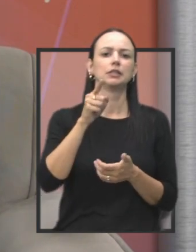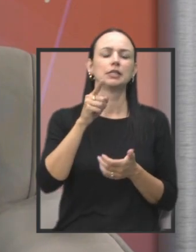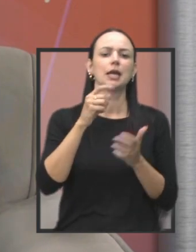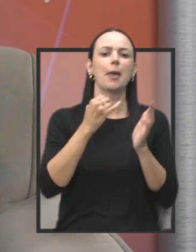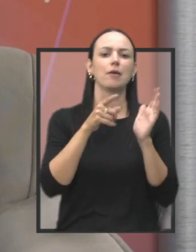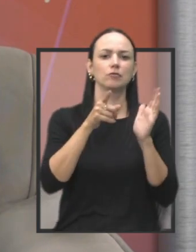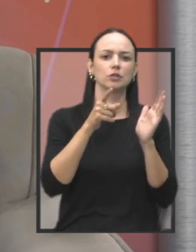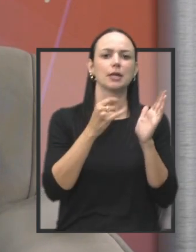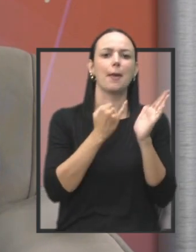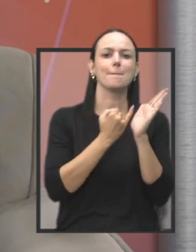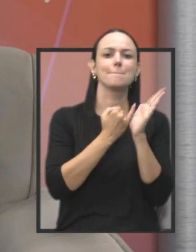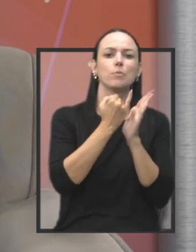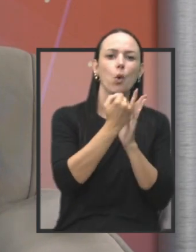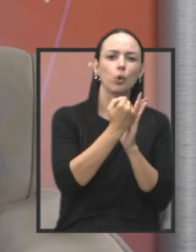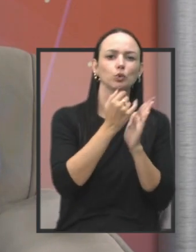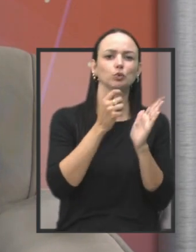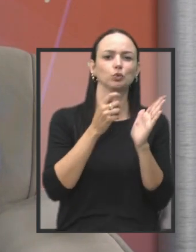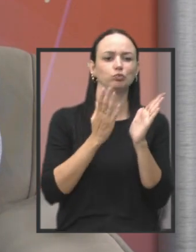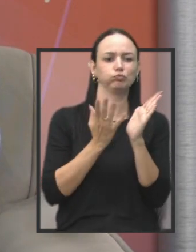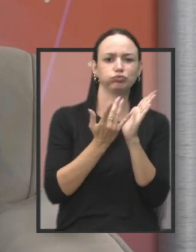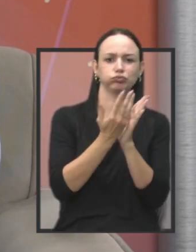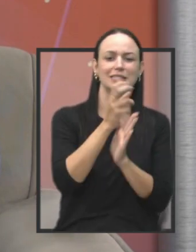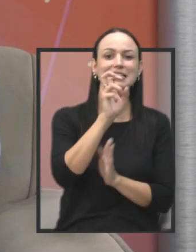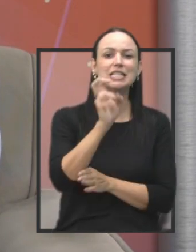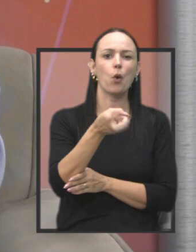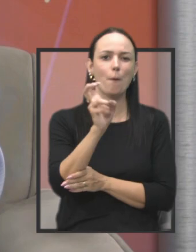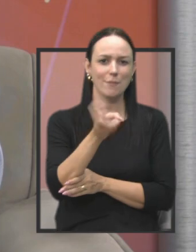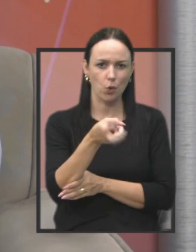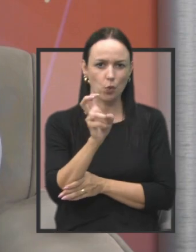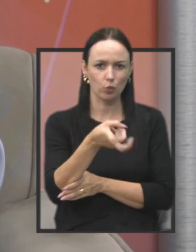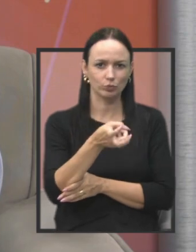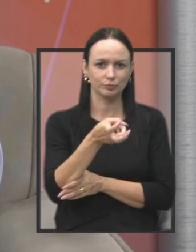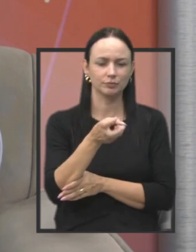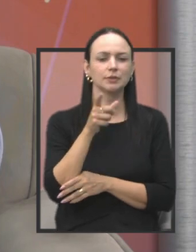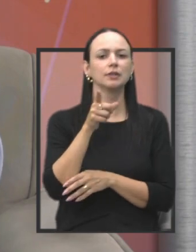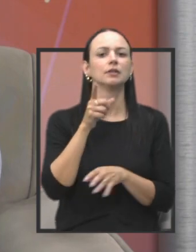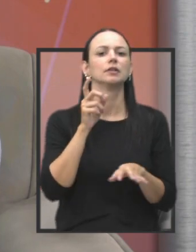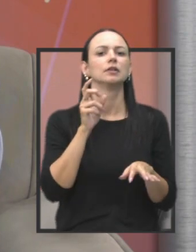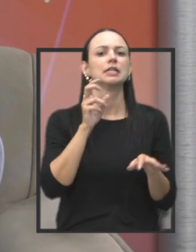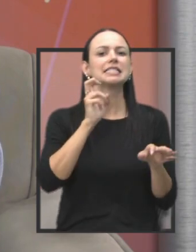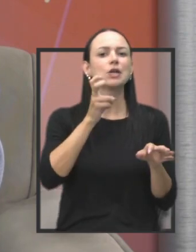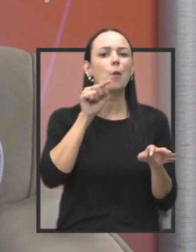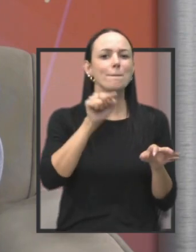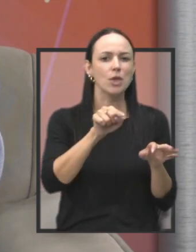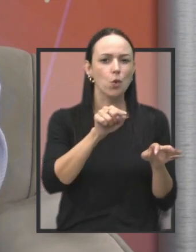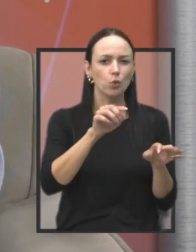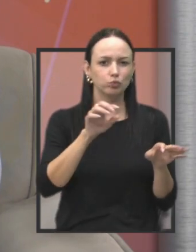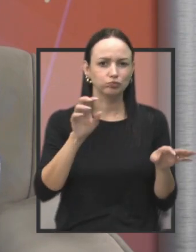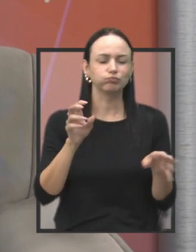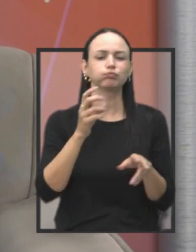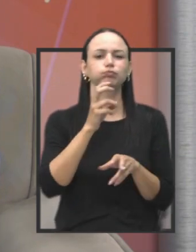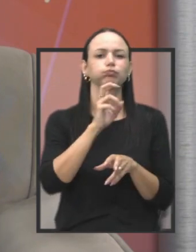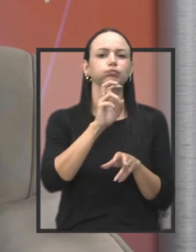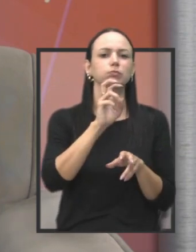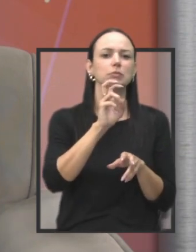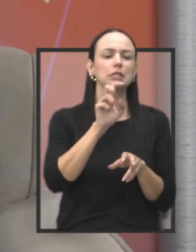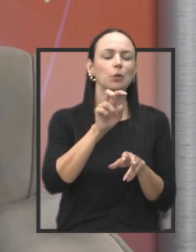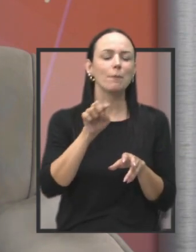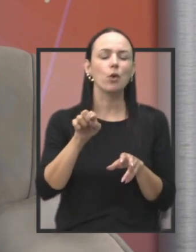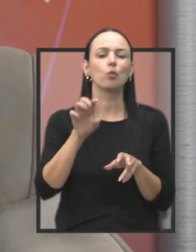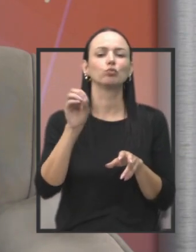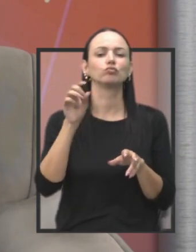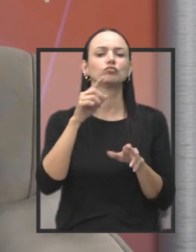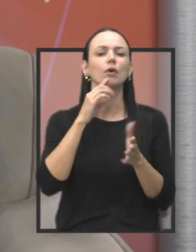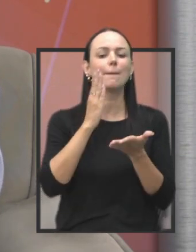imposto apurado, imposto devido, correto? Ele vai continuar pagando 5 mil reais. O que acontece é que ele